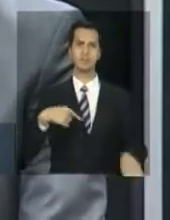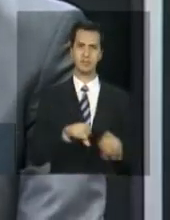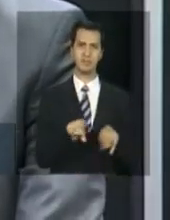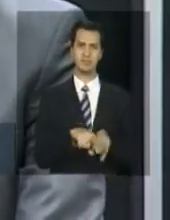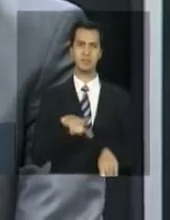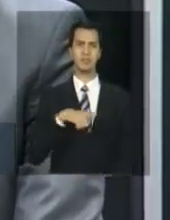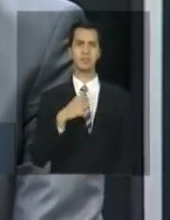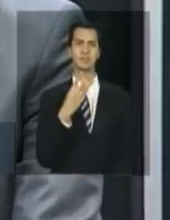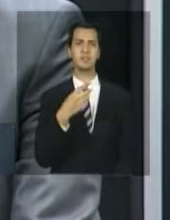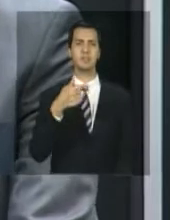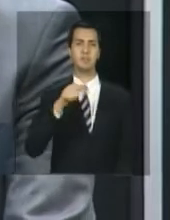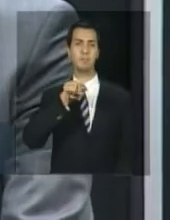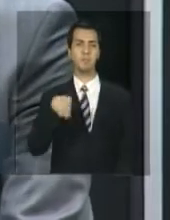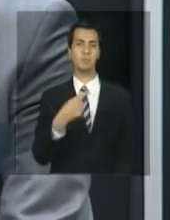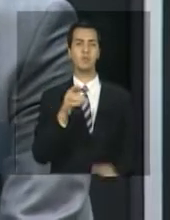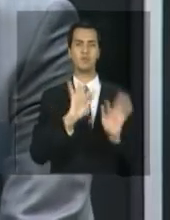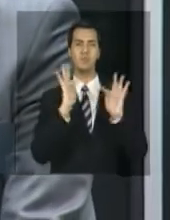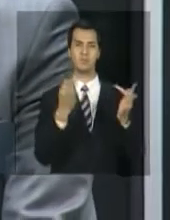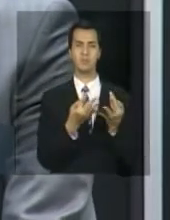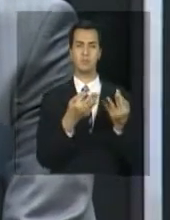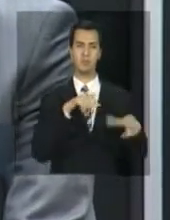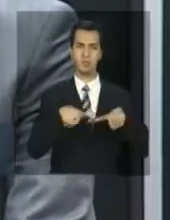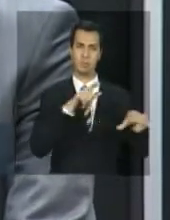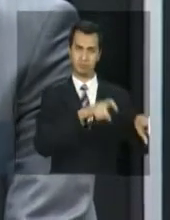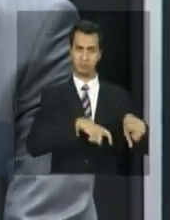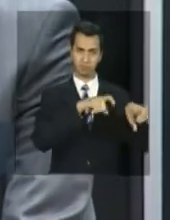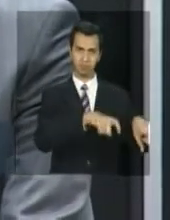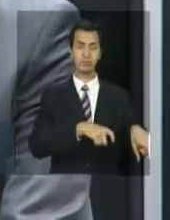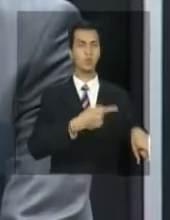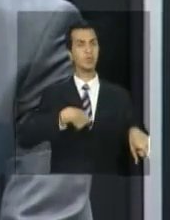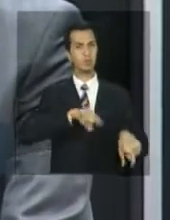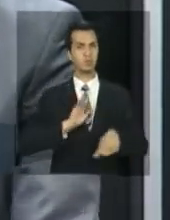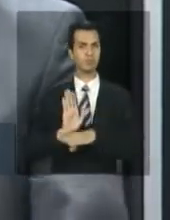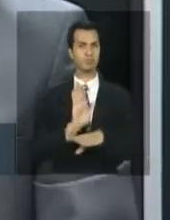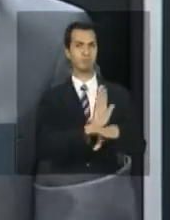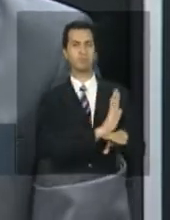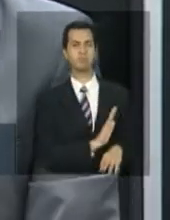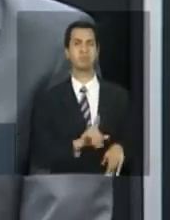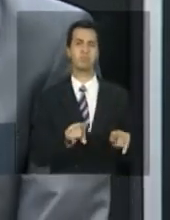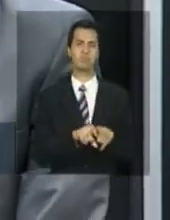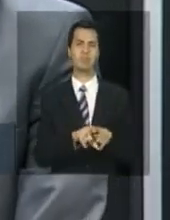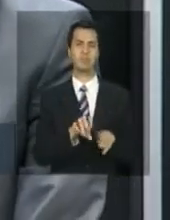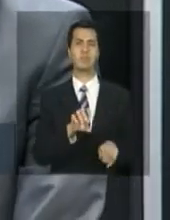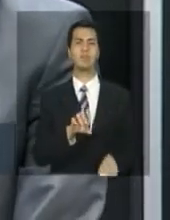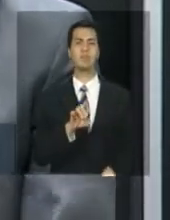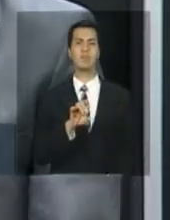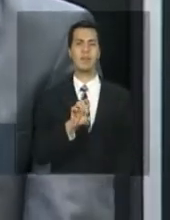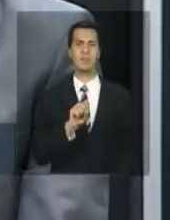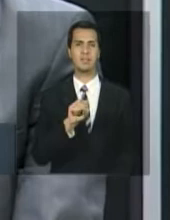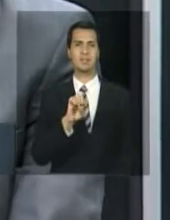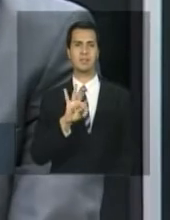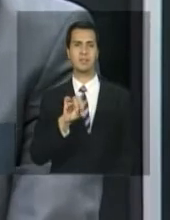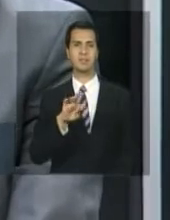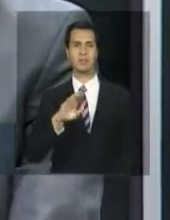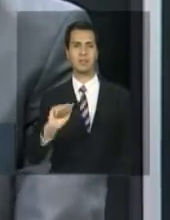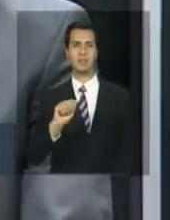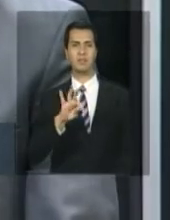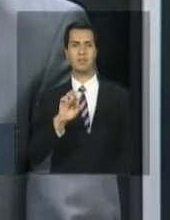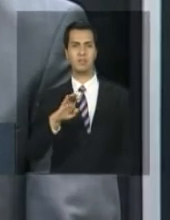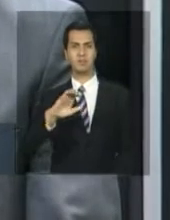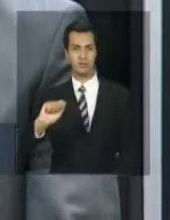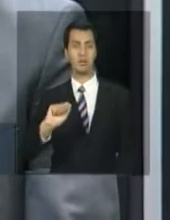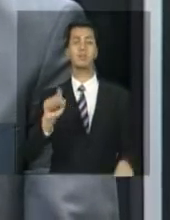famílias de agricultores familiares e distribuímos 375 toneladas de